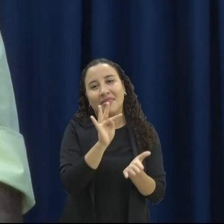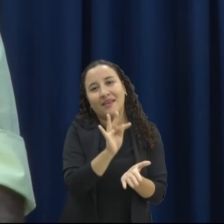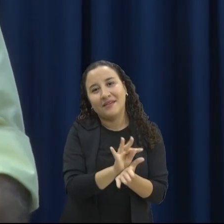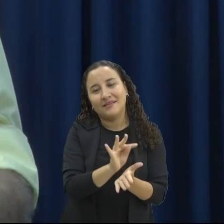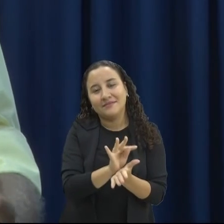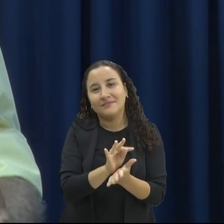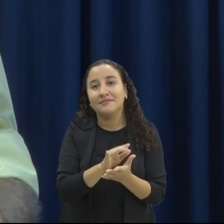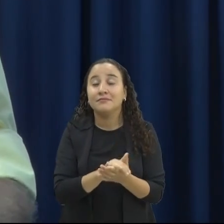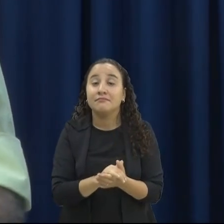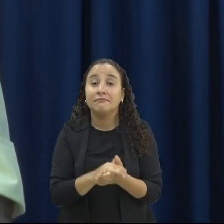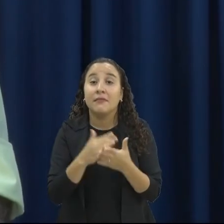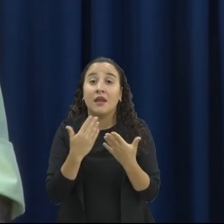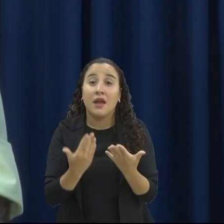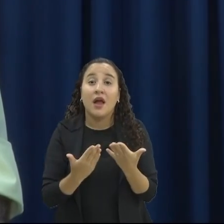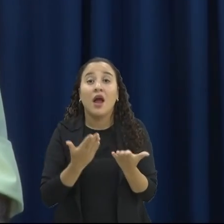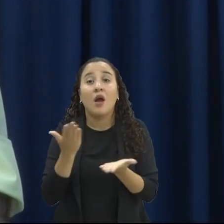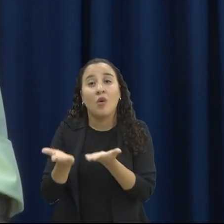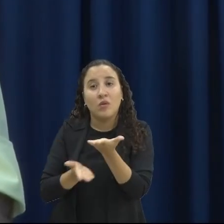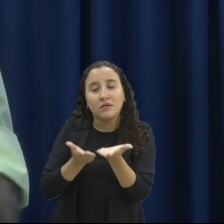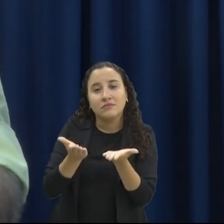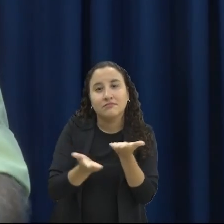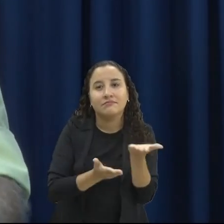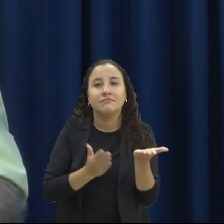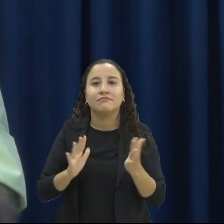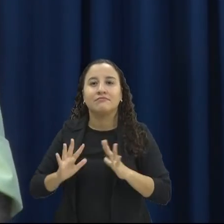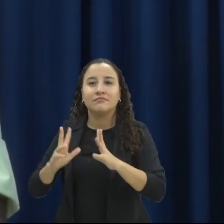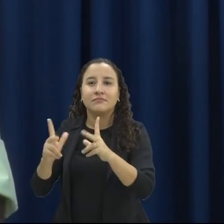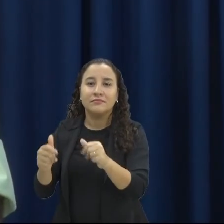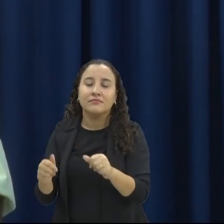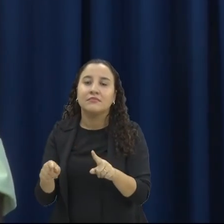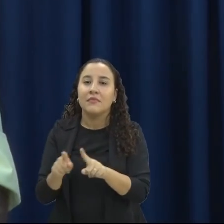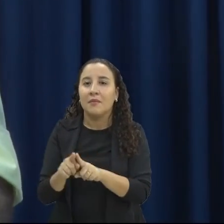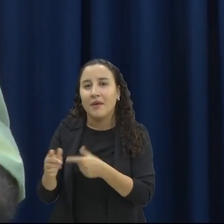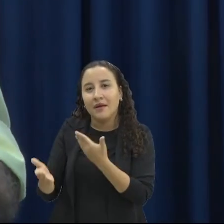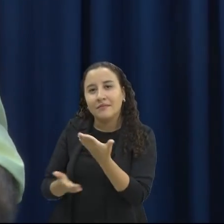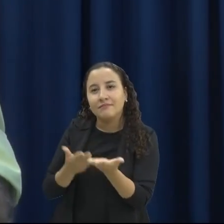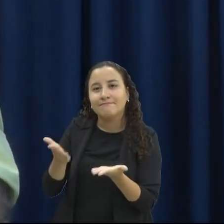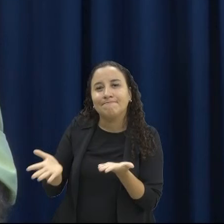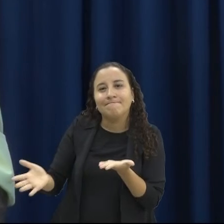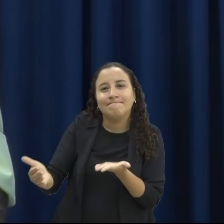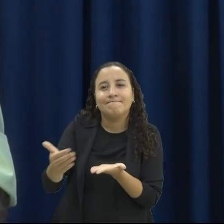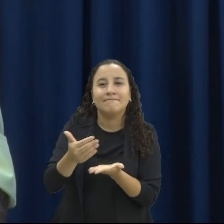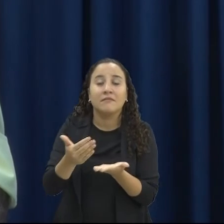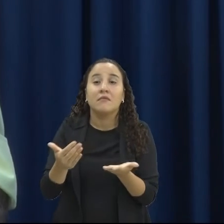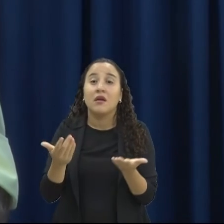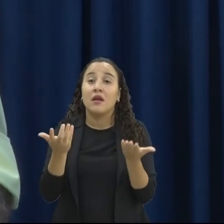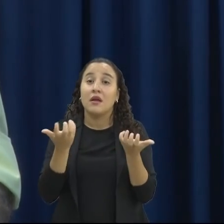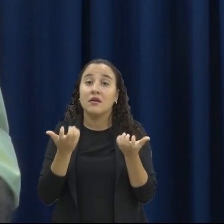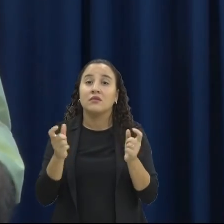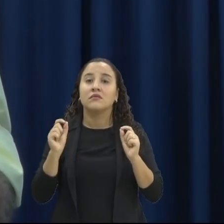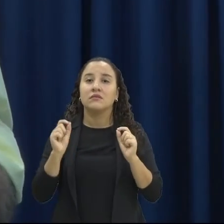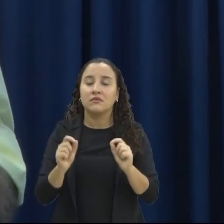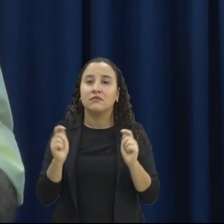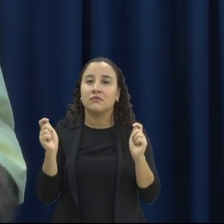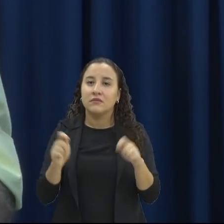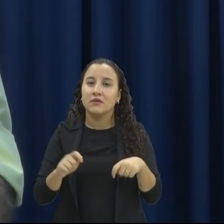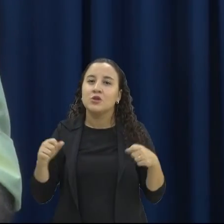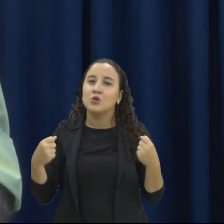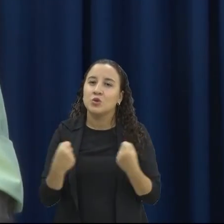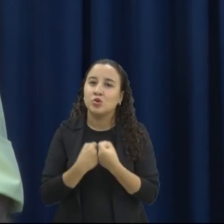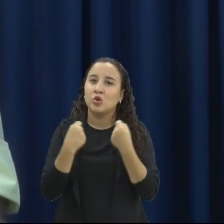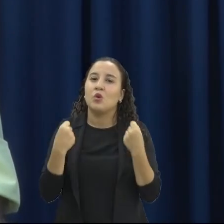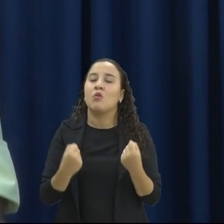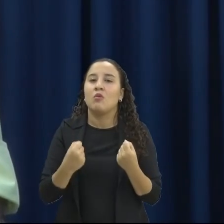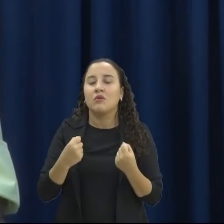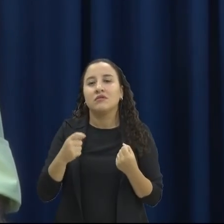Teresina. E nós acolhemos a todos, e trabalhamos e atendemos a todos. Nós vamos fazer um choque de gestão para ganhar mais